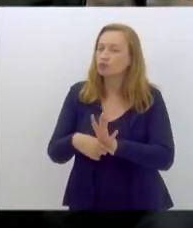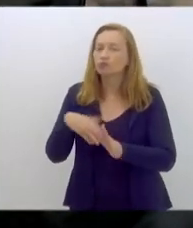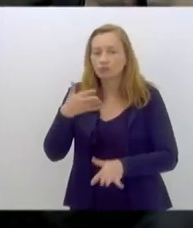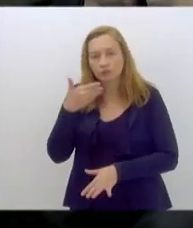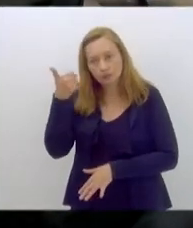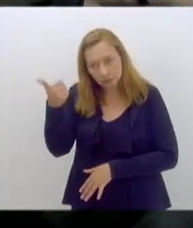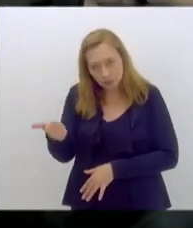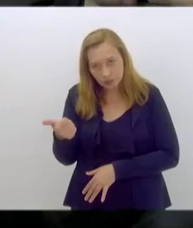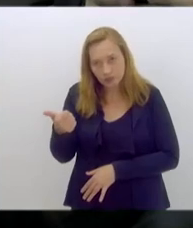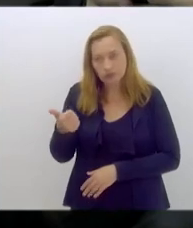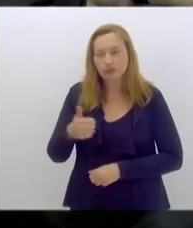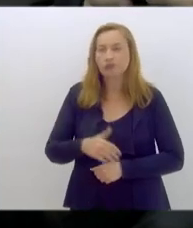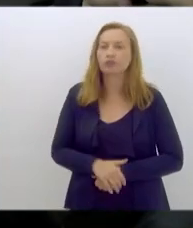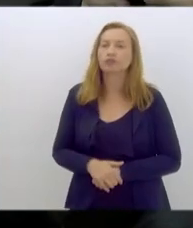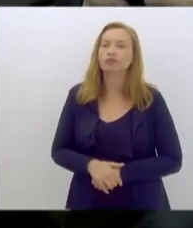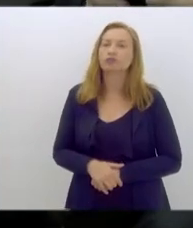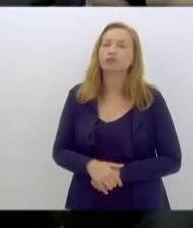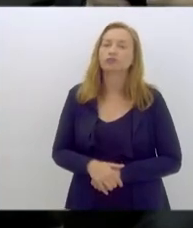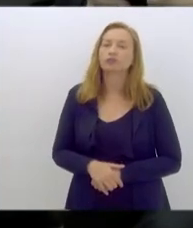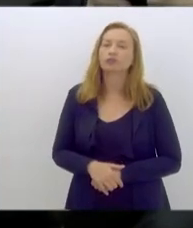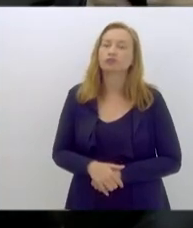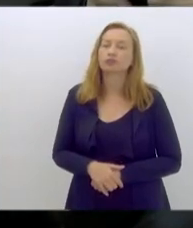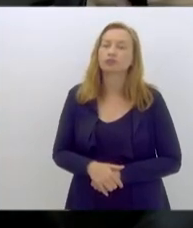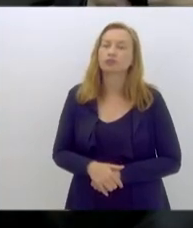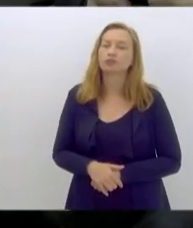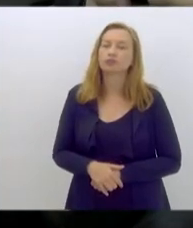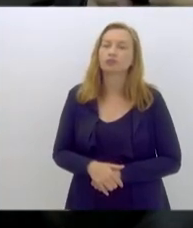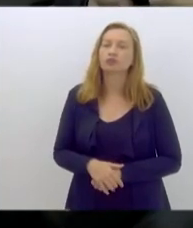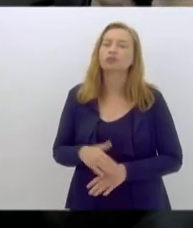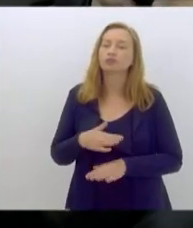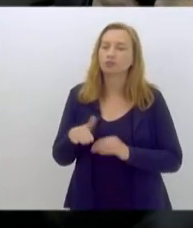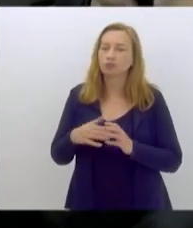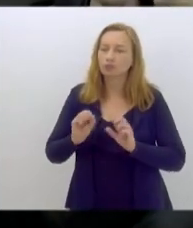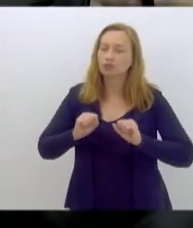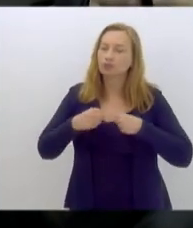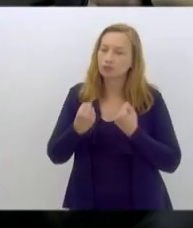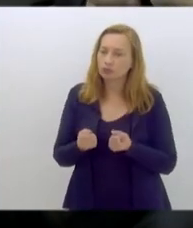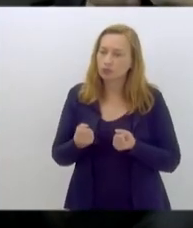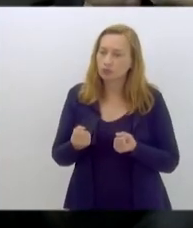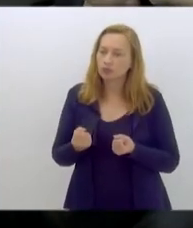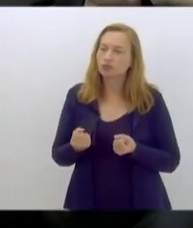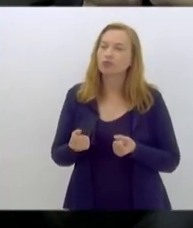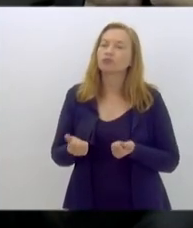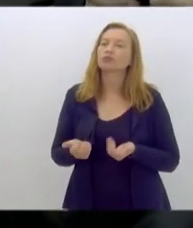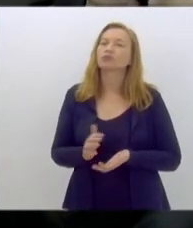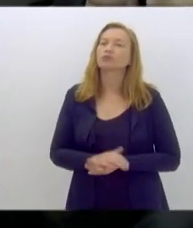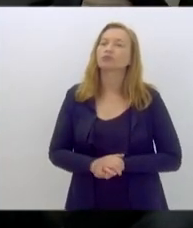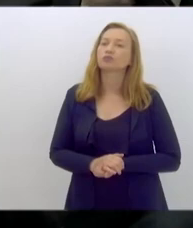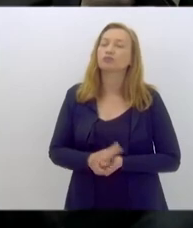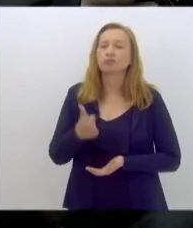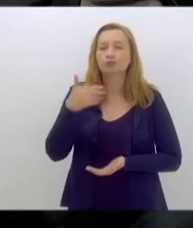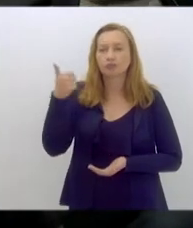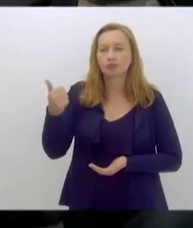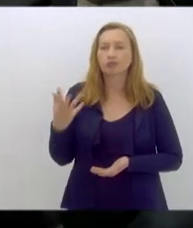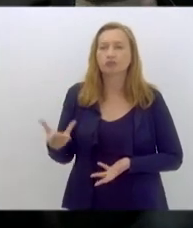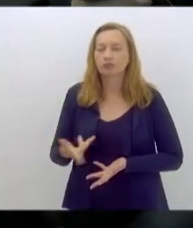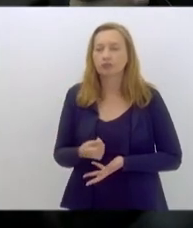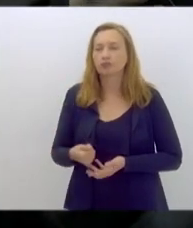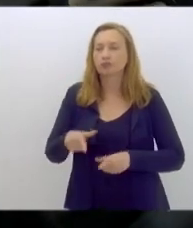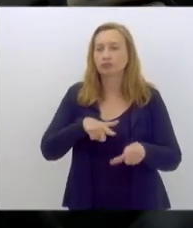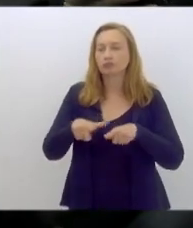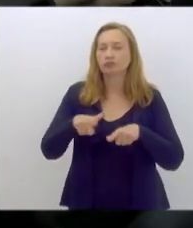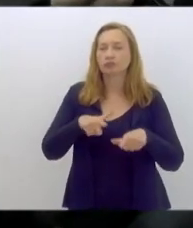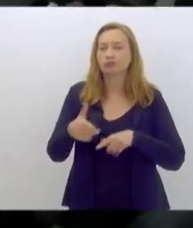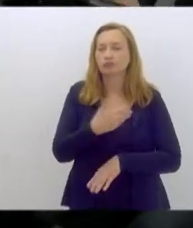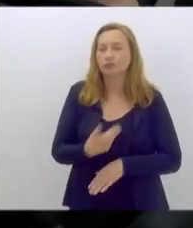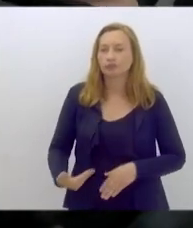a todo o esforço que tem sido feito para a melhoria da qualidade de serviços públicos